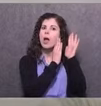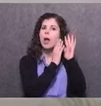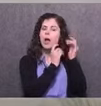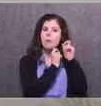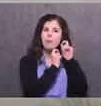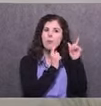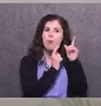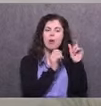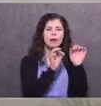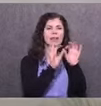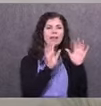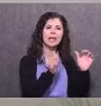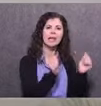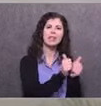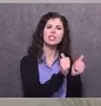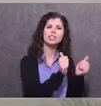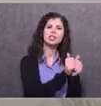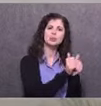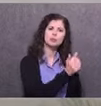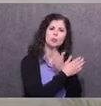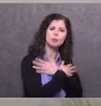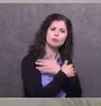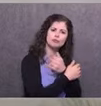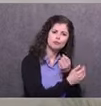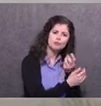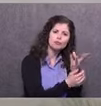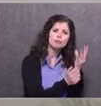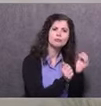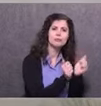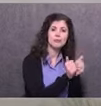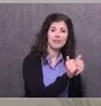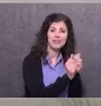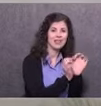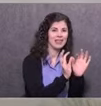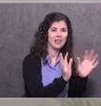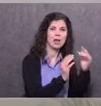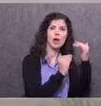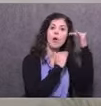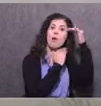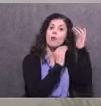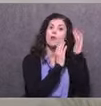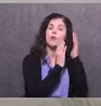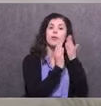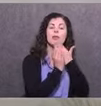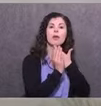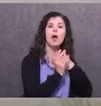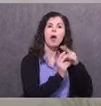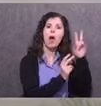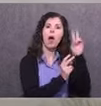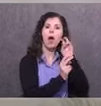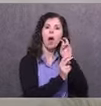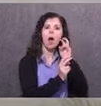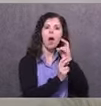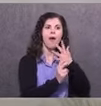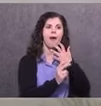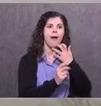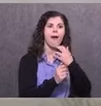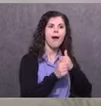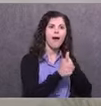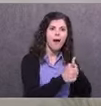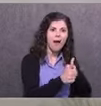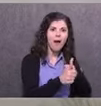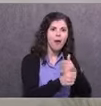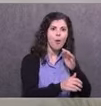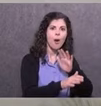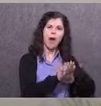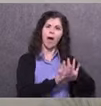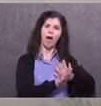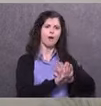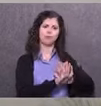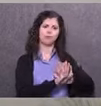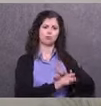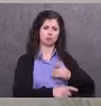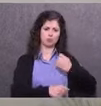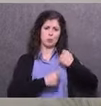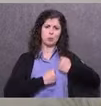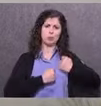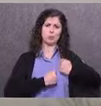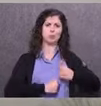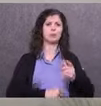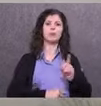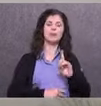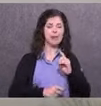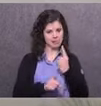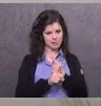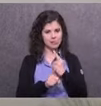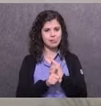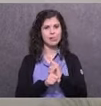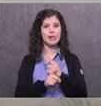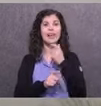discípulos. O Senhor Deus abriu-me os ouvidos e eu não resisti nem recuei um passo. Apresentei as costas